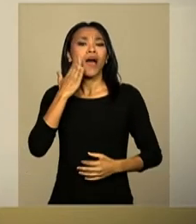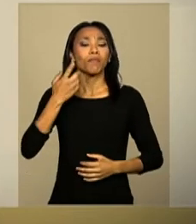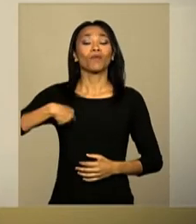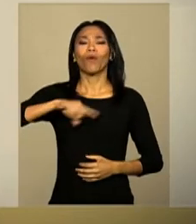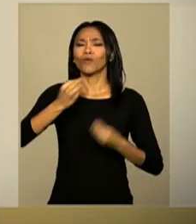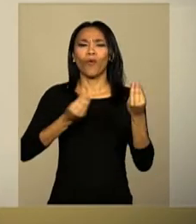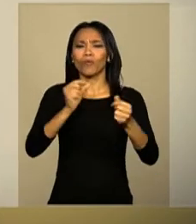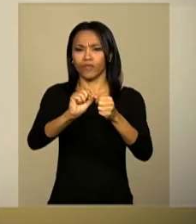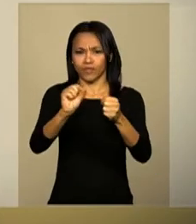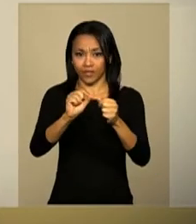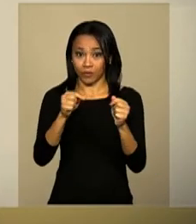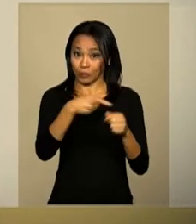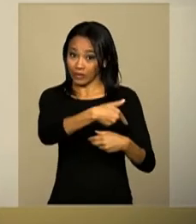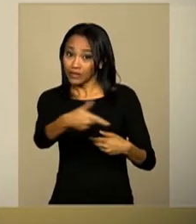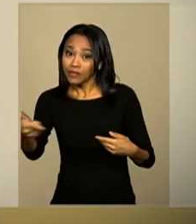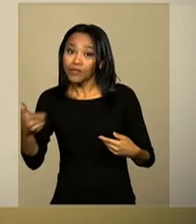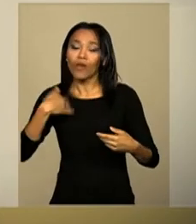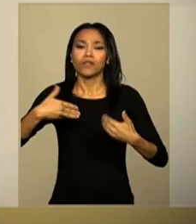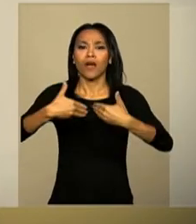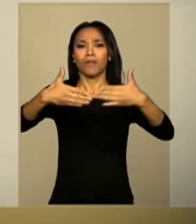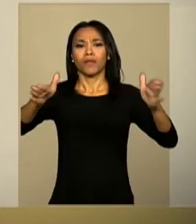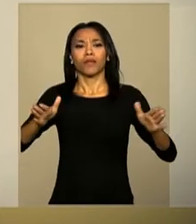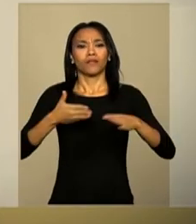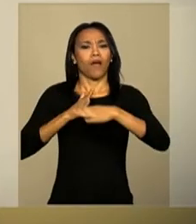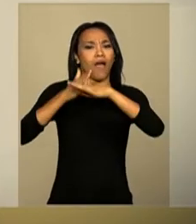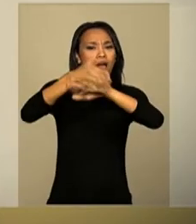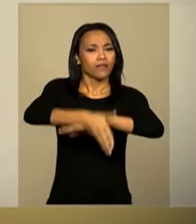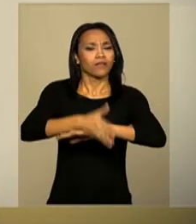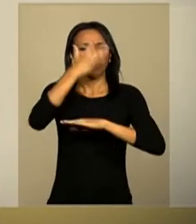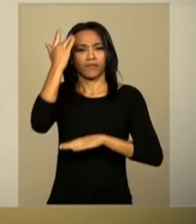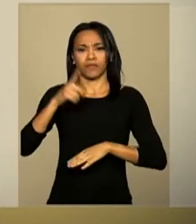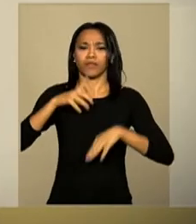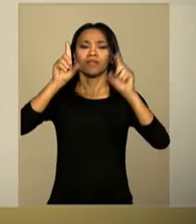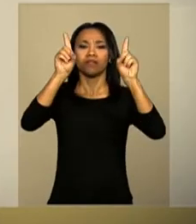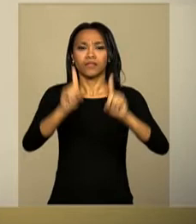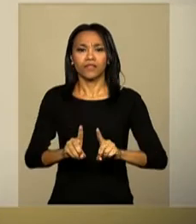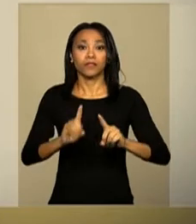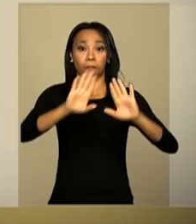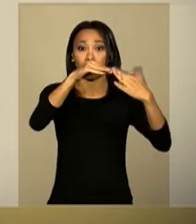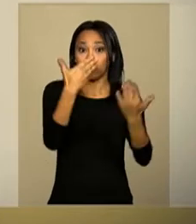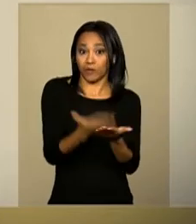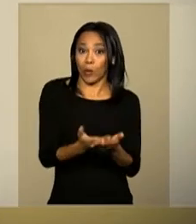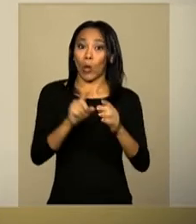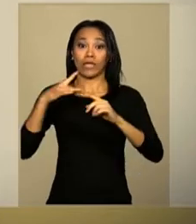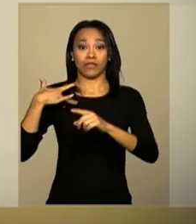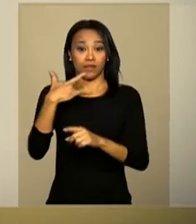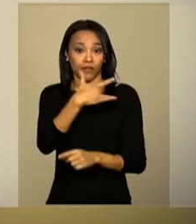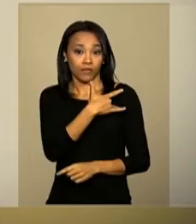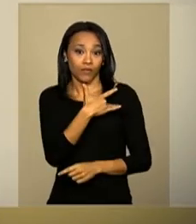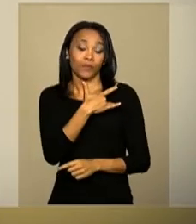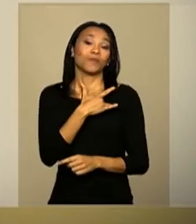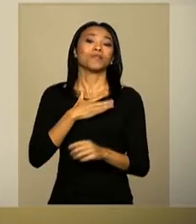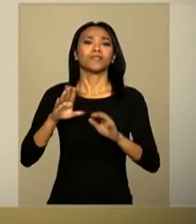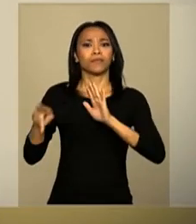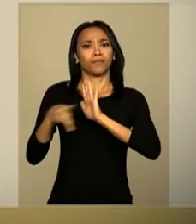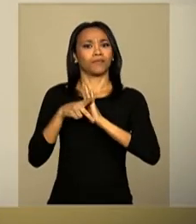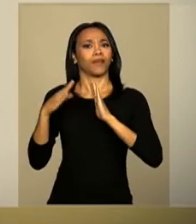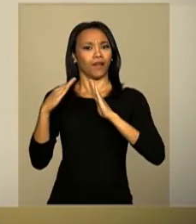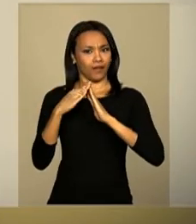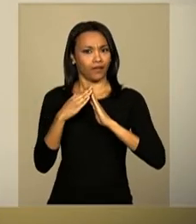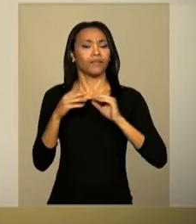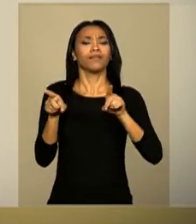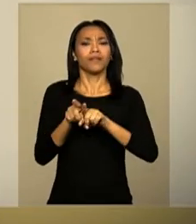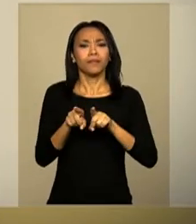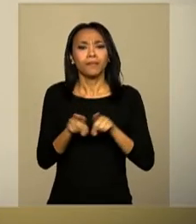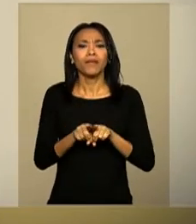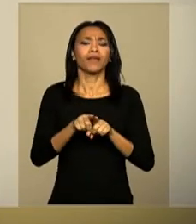como nós estamos fazendo isso nós estamos ampliando o acesso das pessoas com deficiência a escola assar e a casa própria